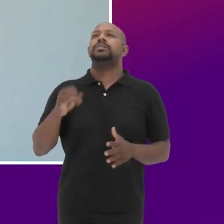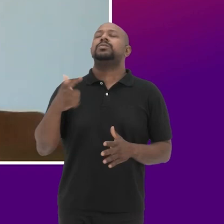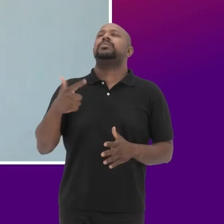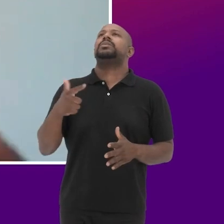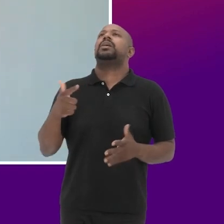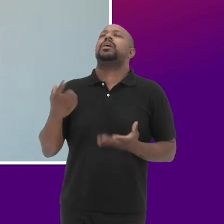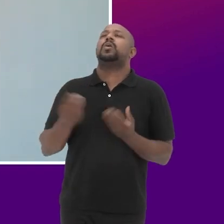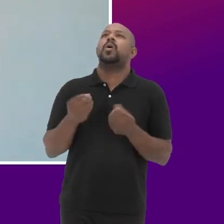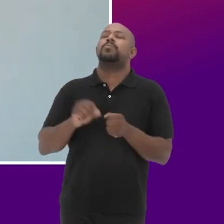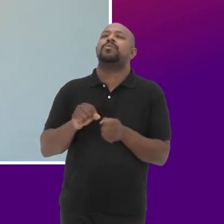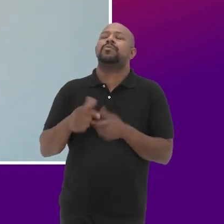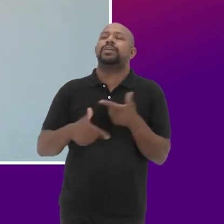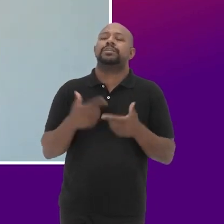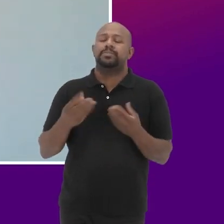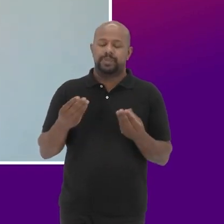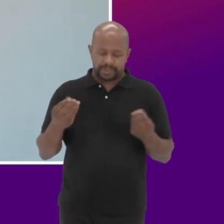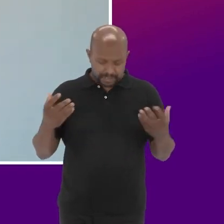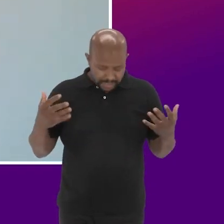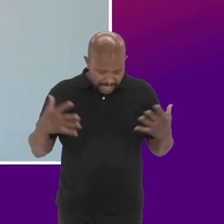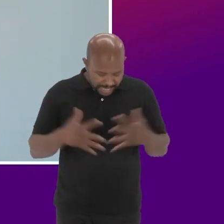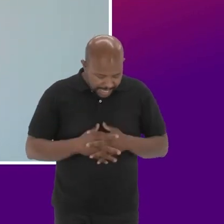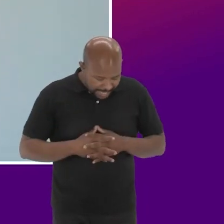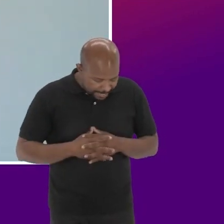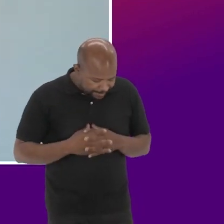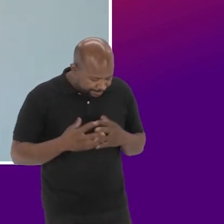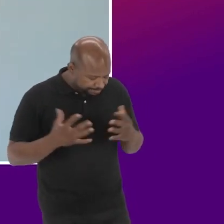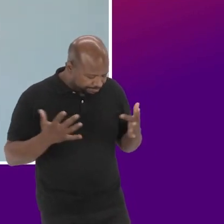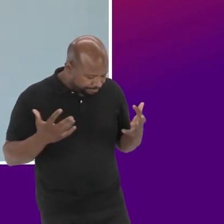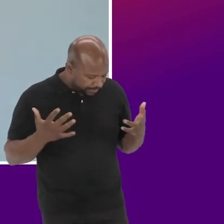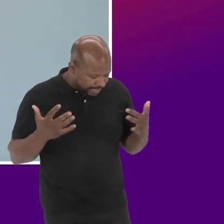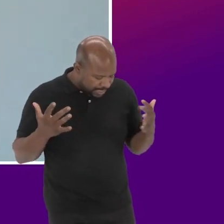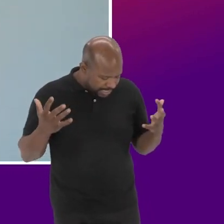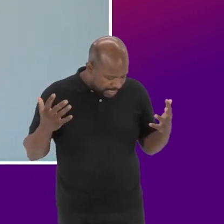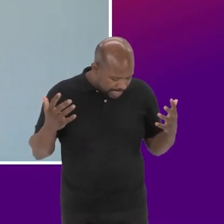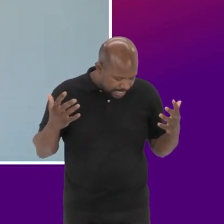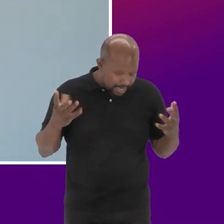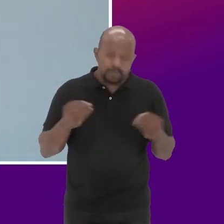você não tem como fazer muitos